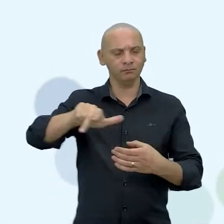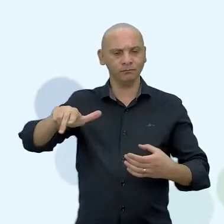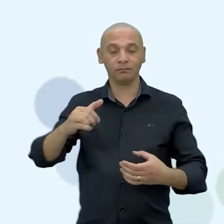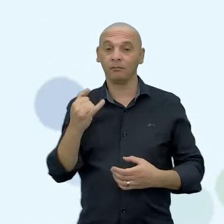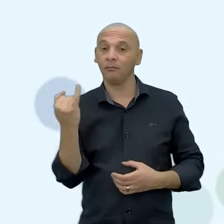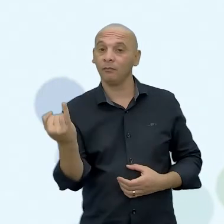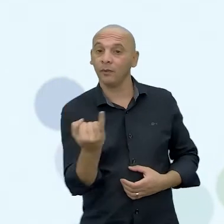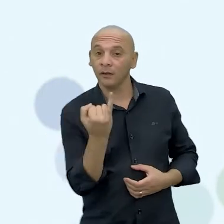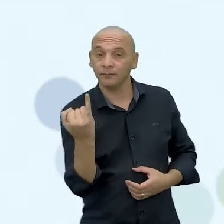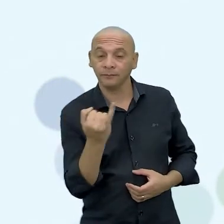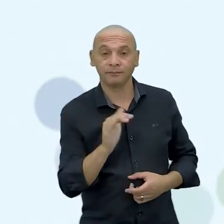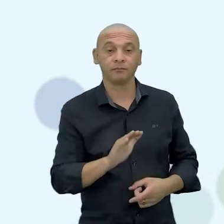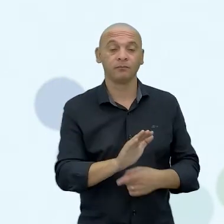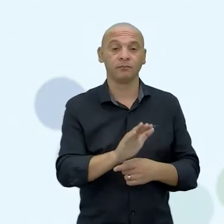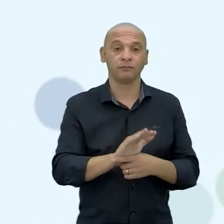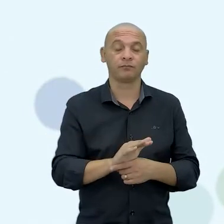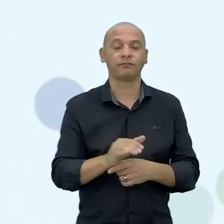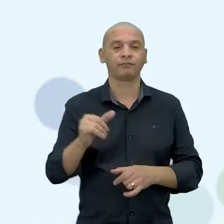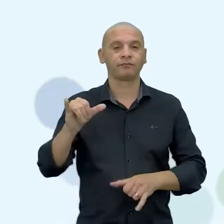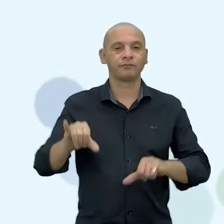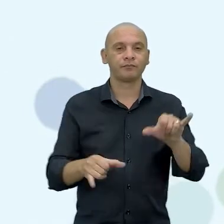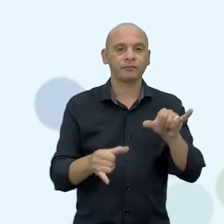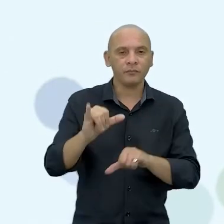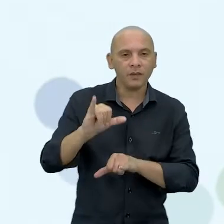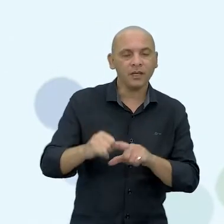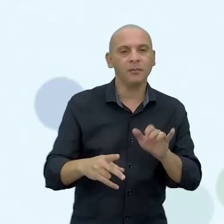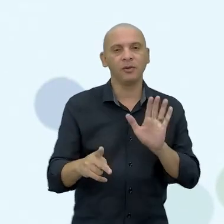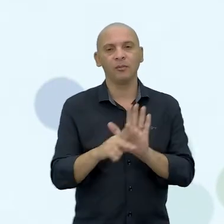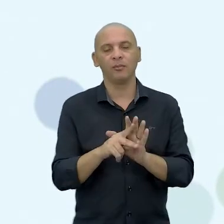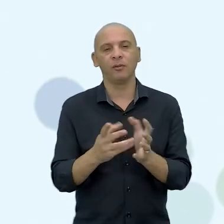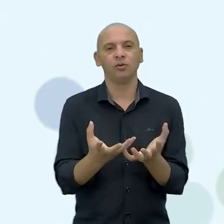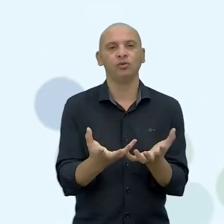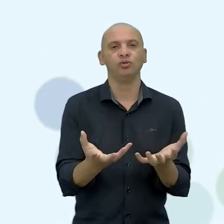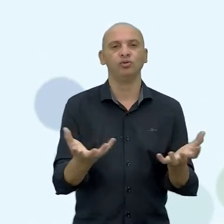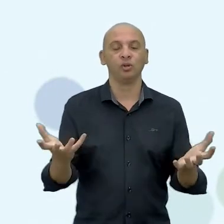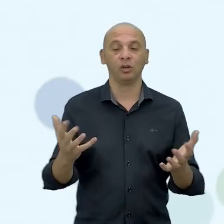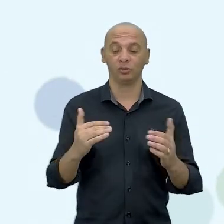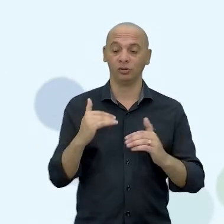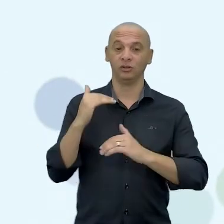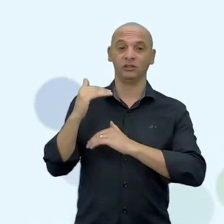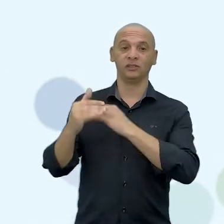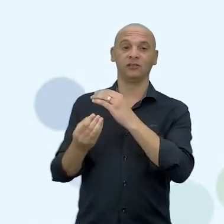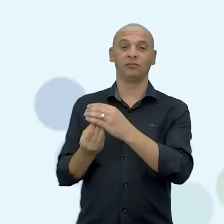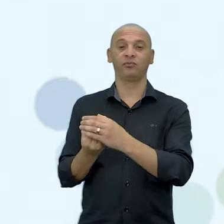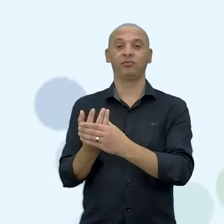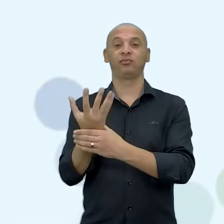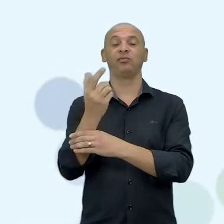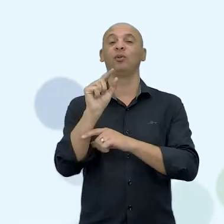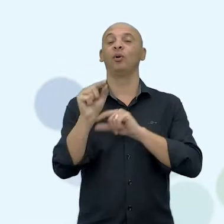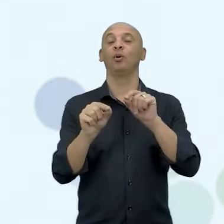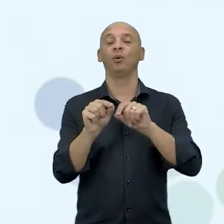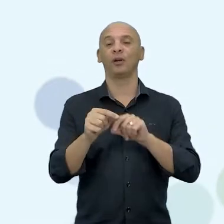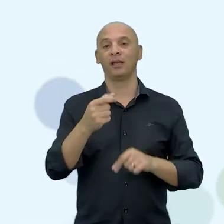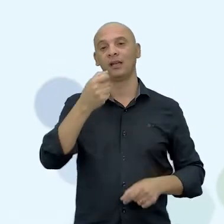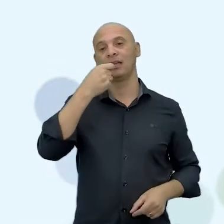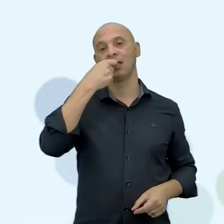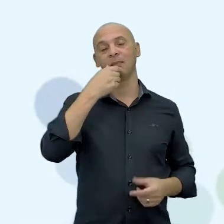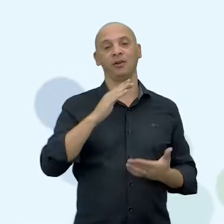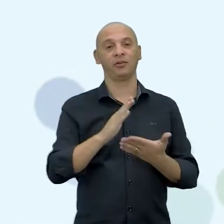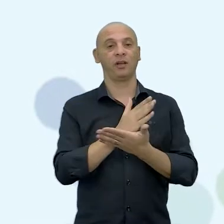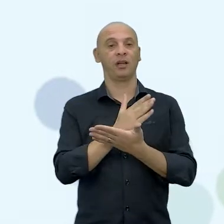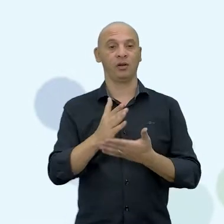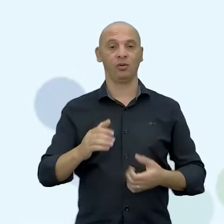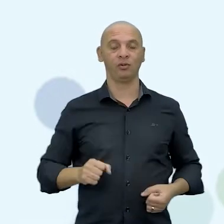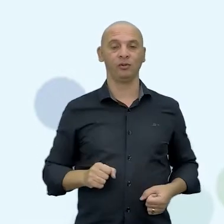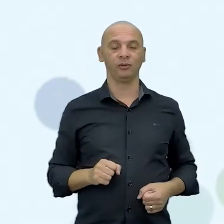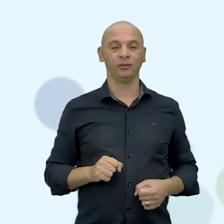de recursos químicos e genéticos necessários aí para o desenvolvimento de medicamentos. Os micro-organismos do